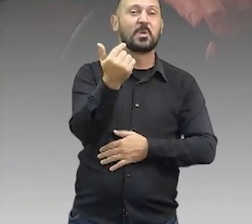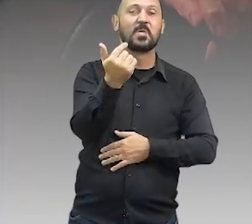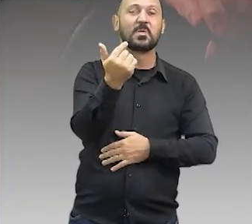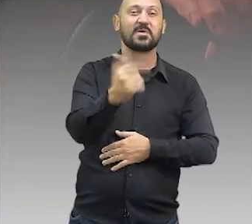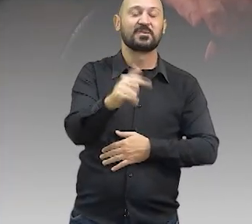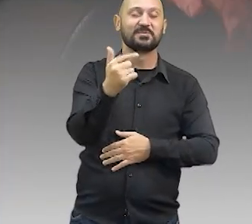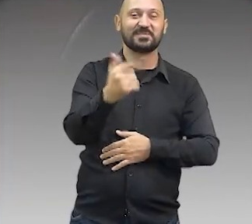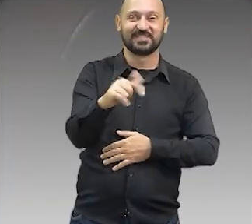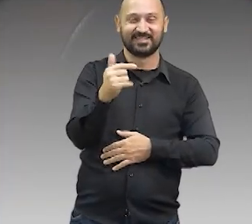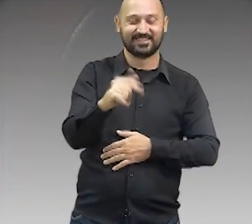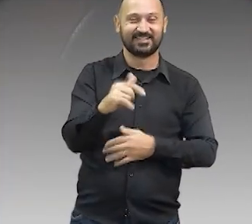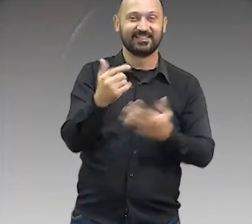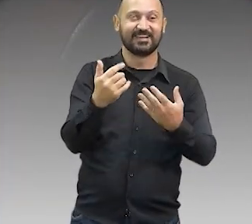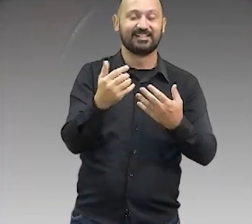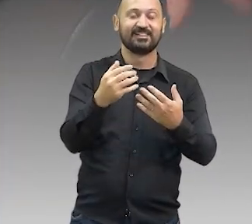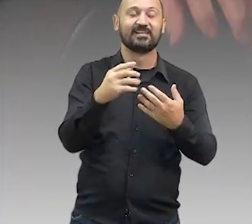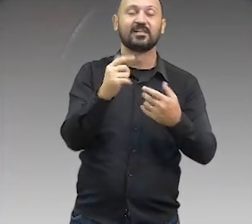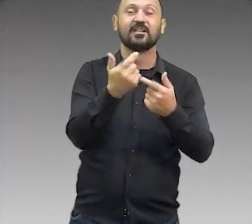tinha...